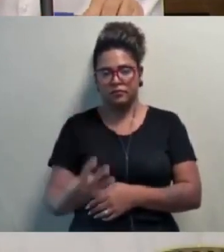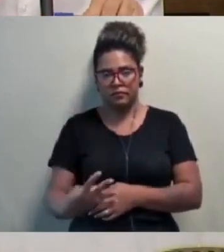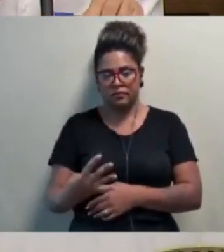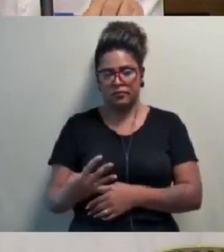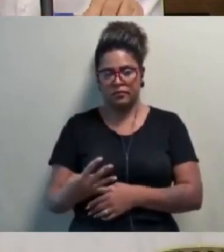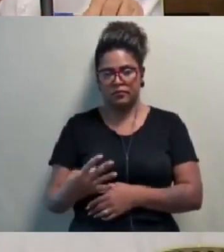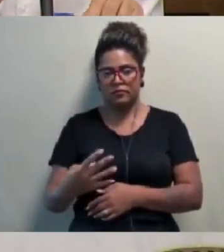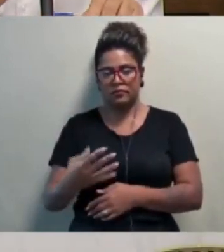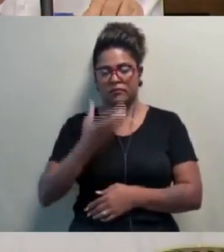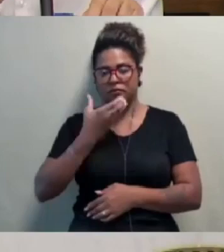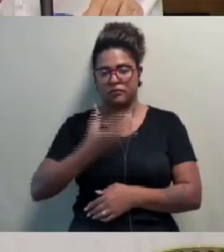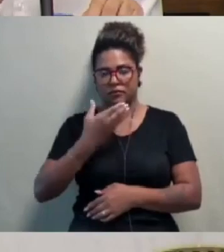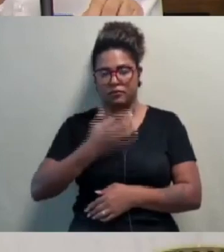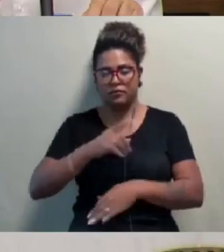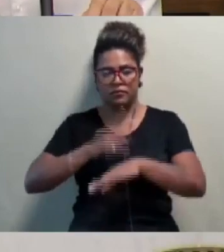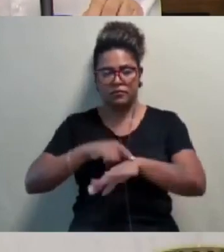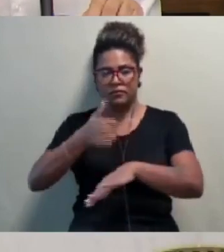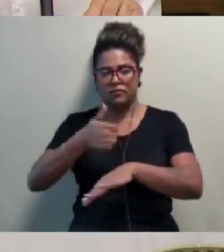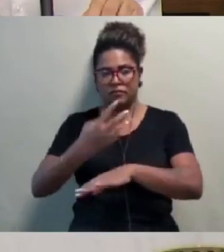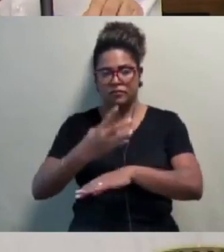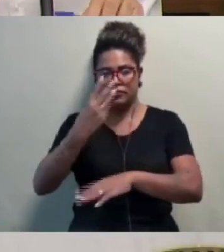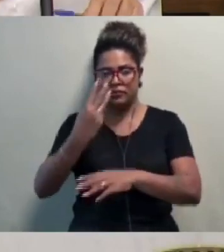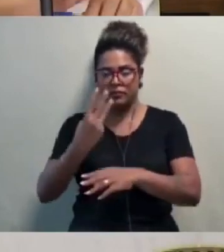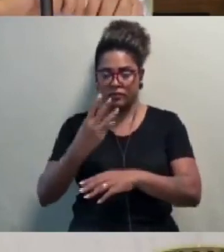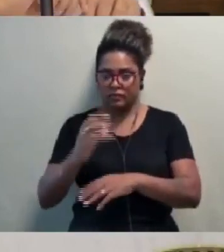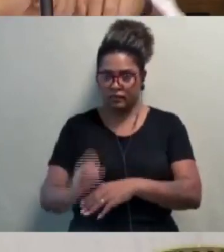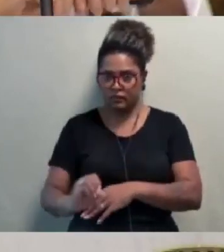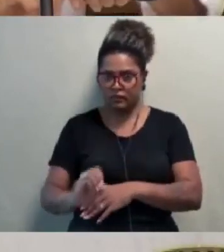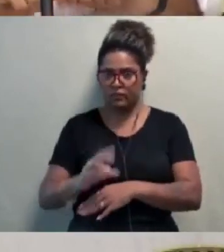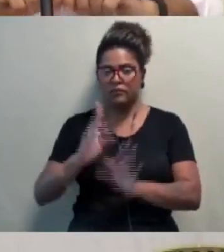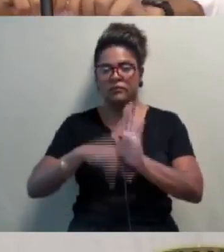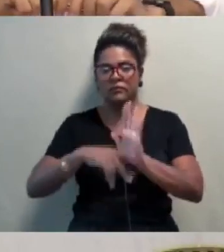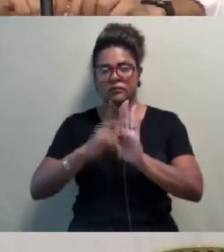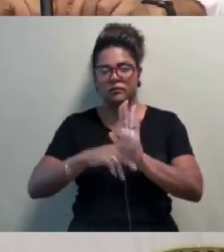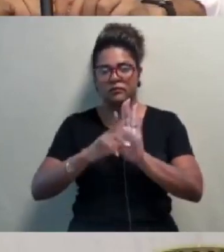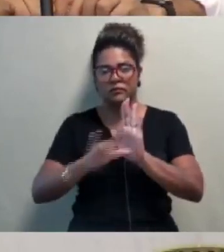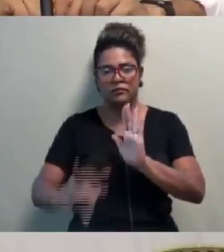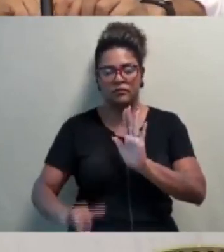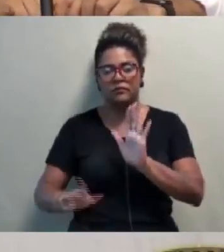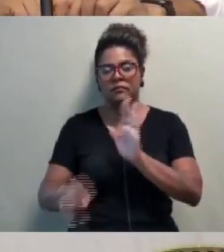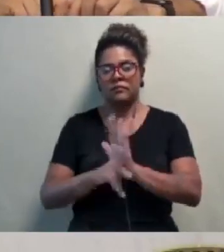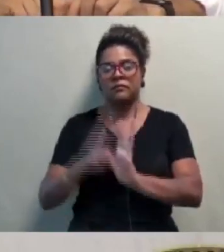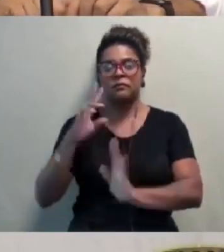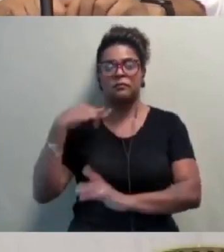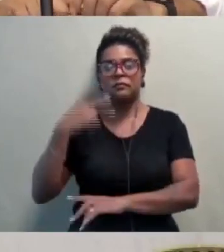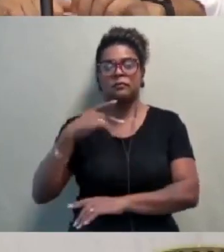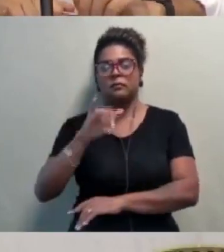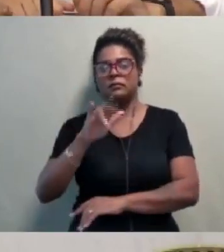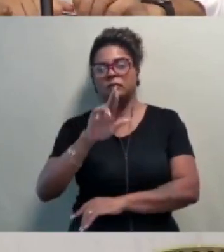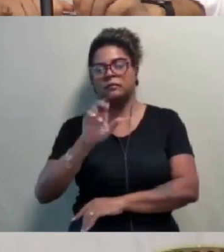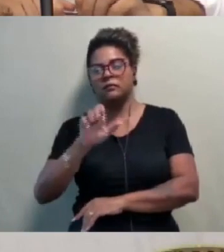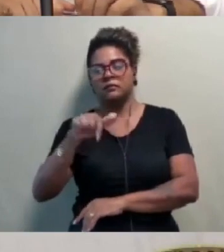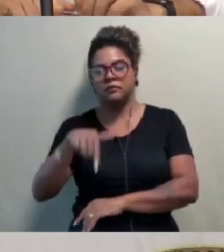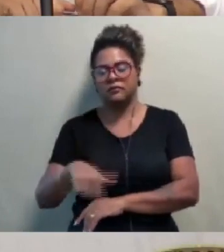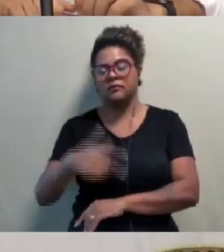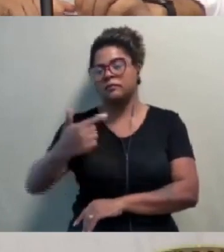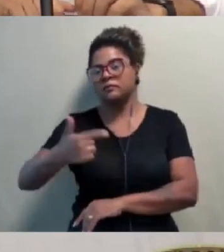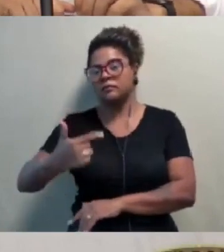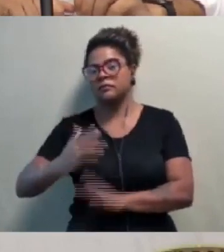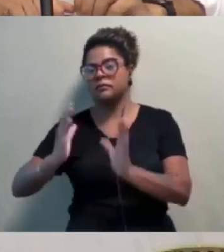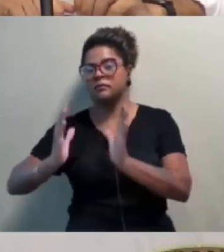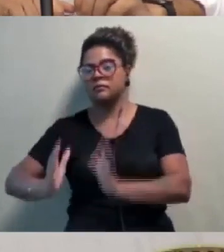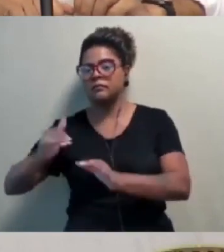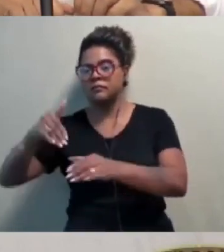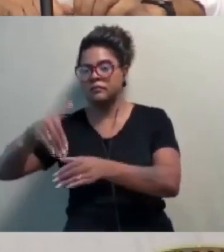14h30. Projeto de lei 467 de 2023 do vereador Irlan Melo, em segundo turno, dispõe sobre o funcionamento